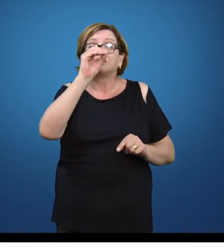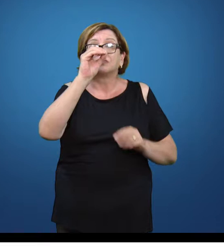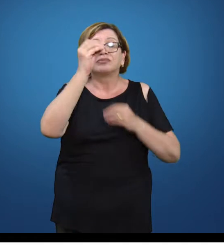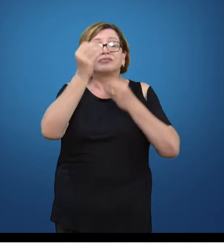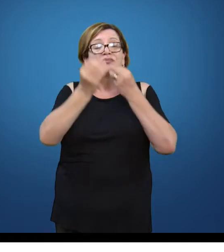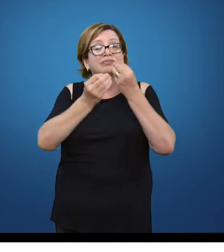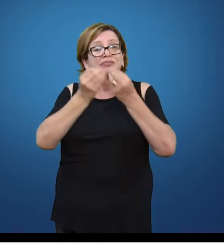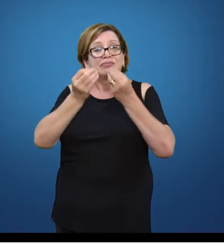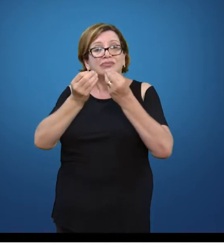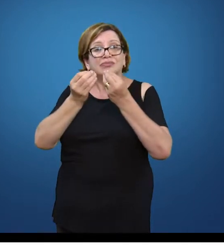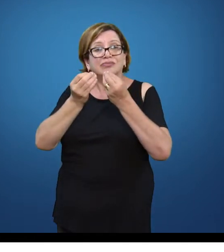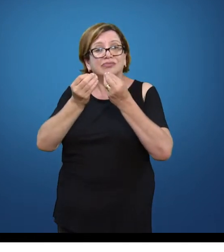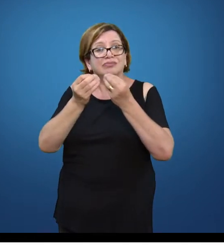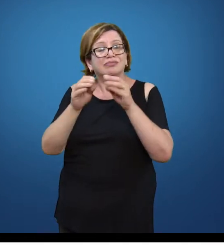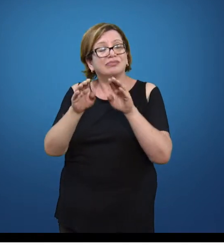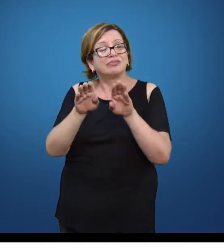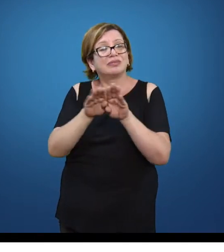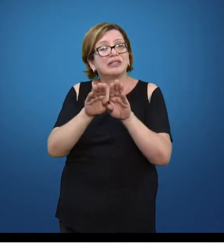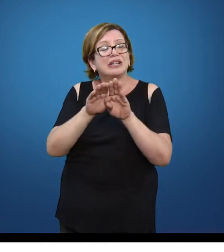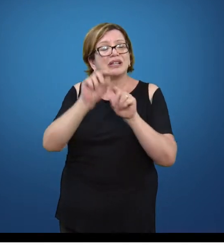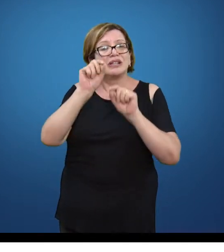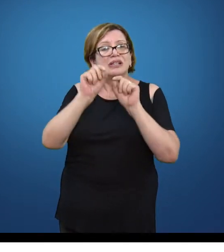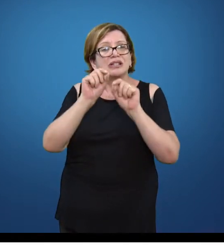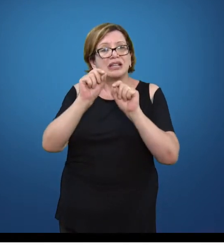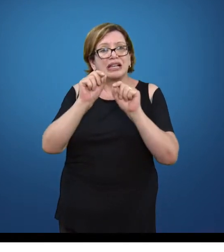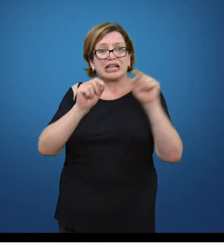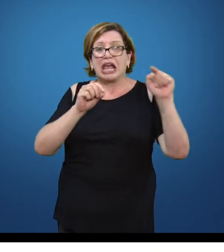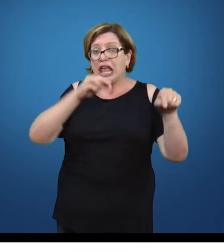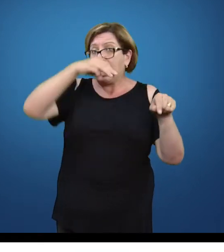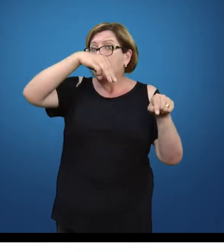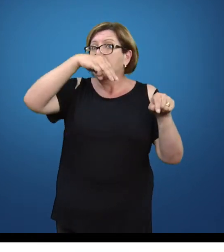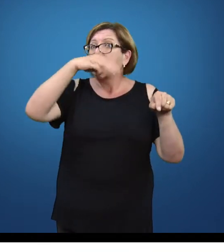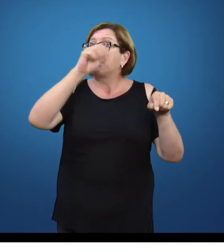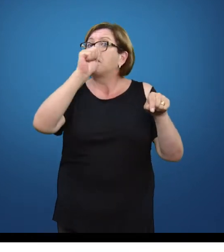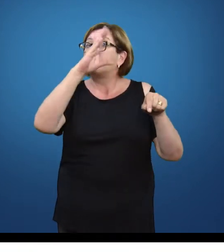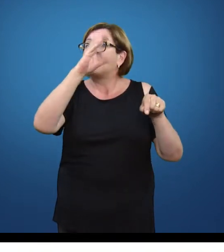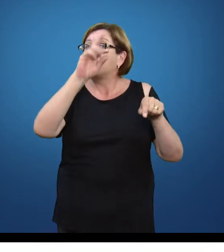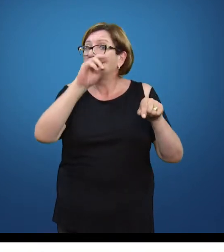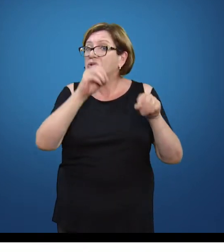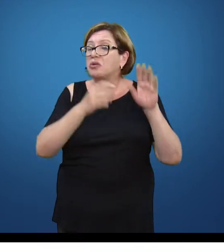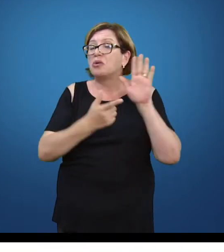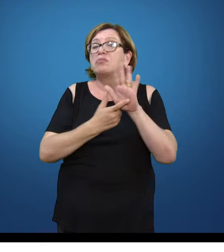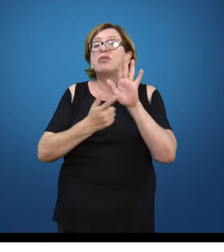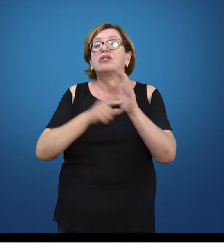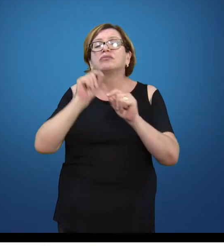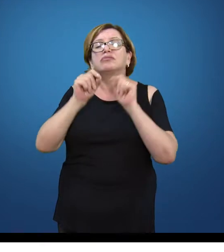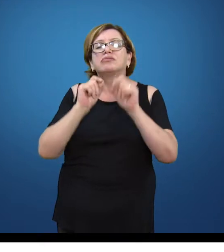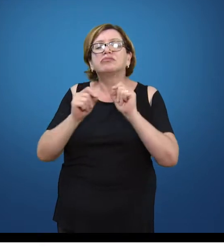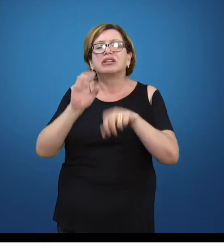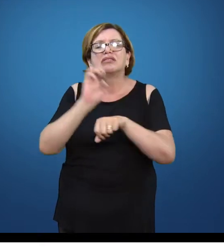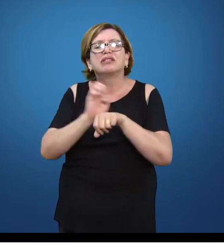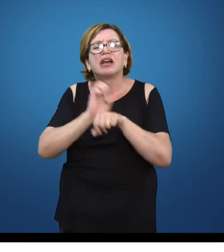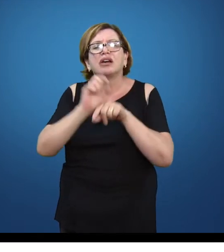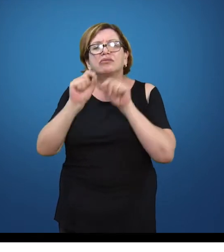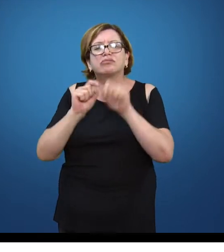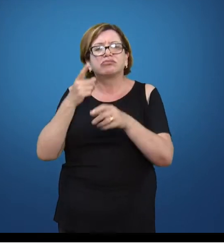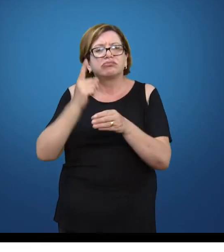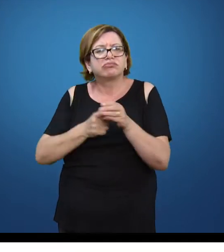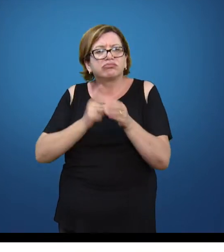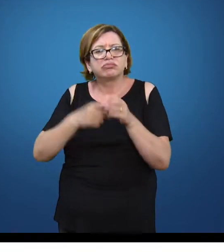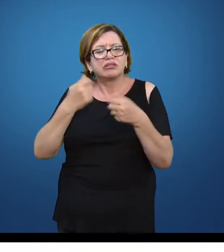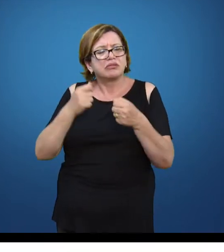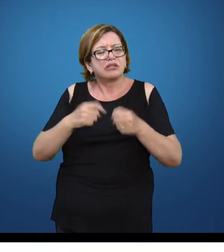municípios e o que o Distrito Federal precisa e necessita e tem incumbência, tem direitos e